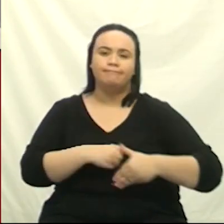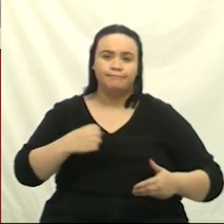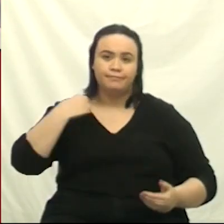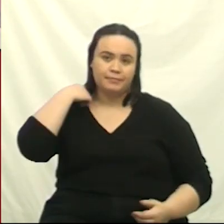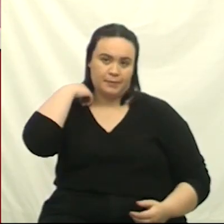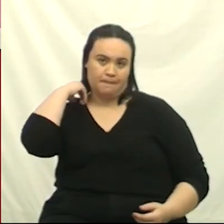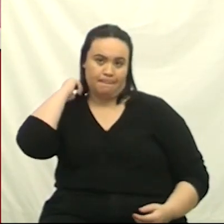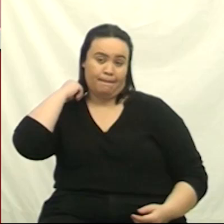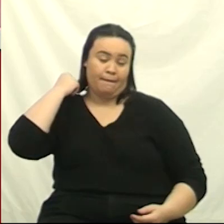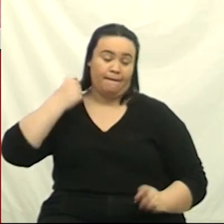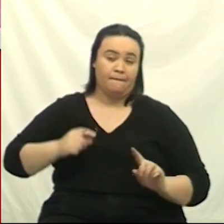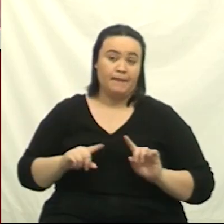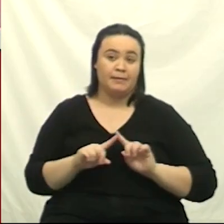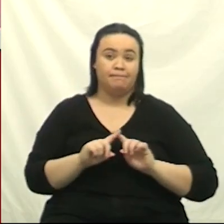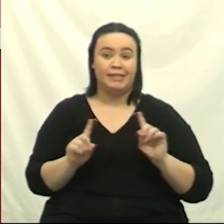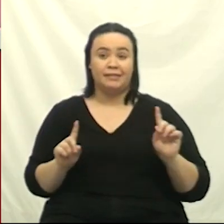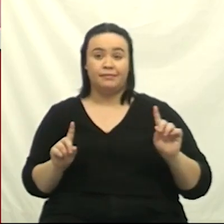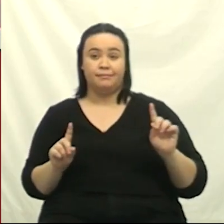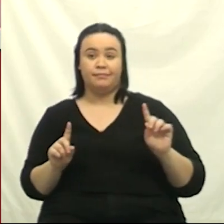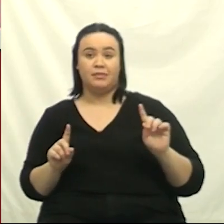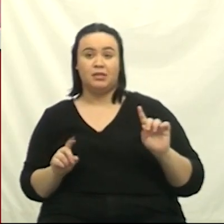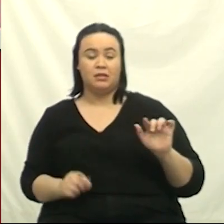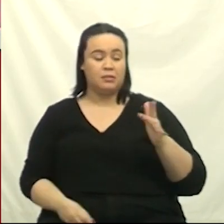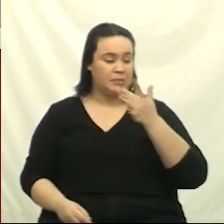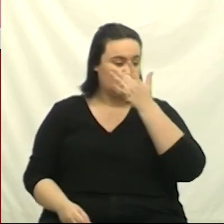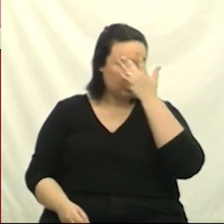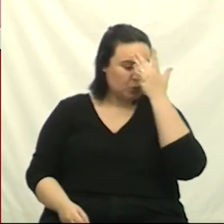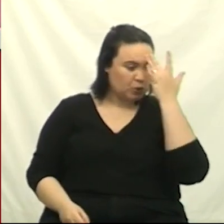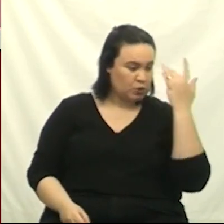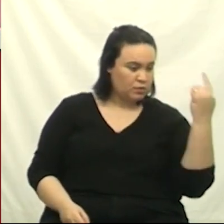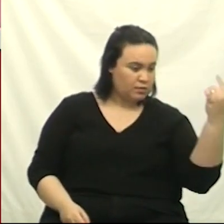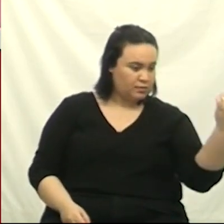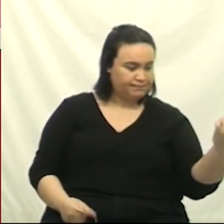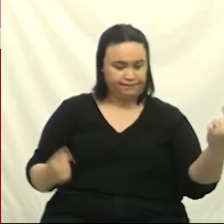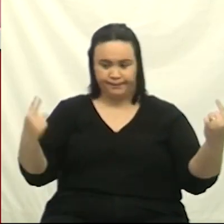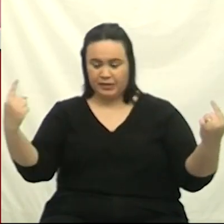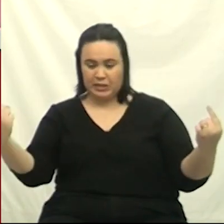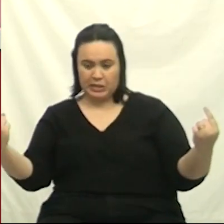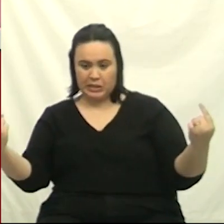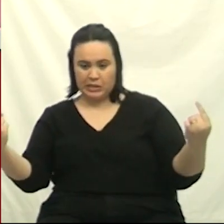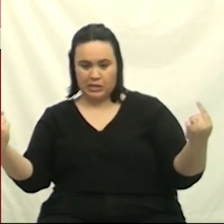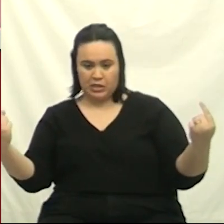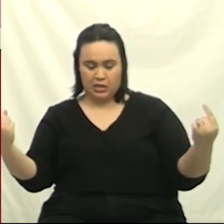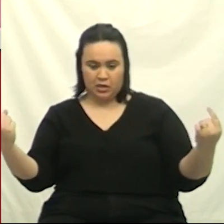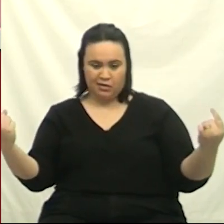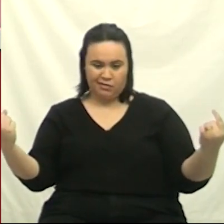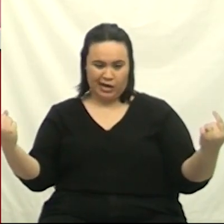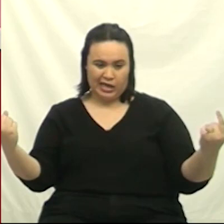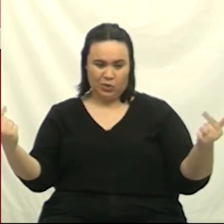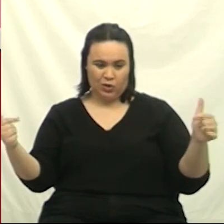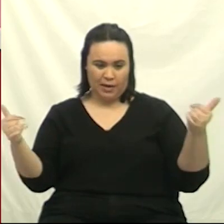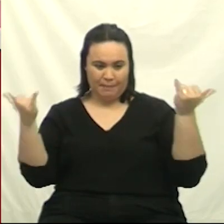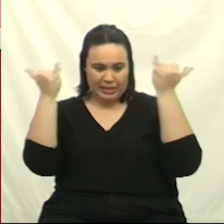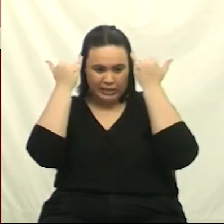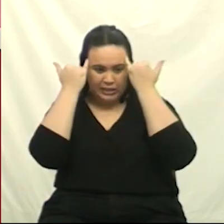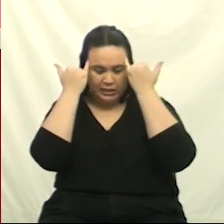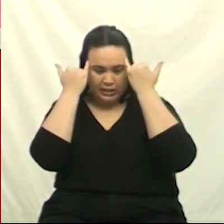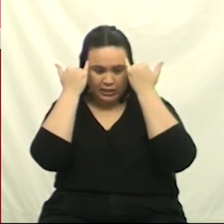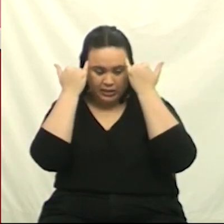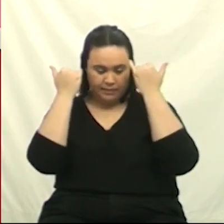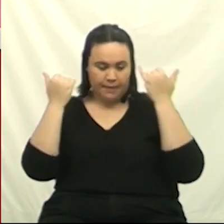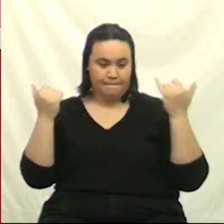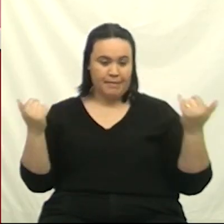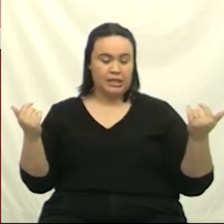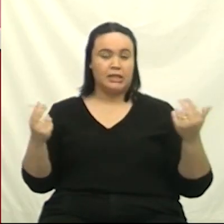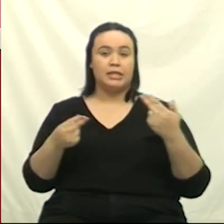e muitas e vezes as outras pessoas não tem tanta paciência não tem tanta empatia para